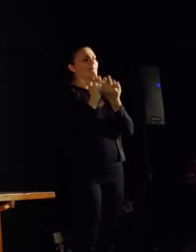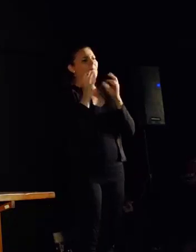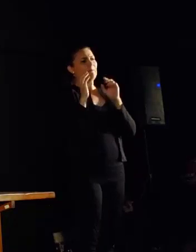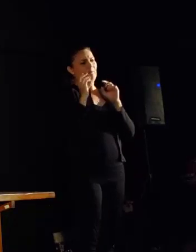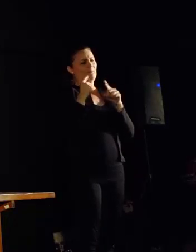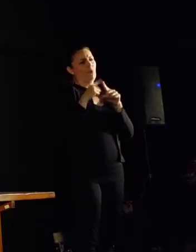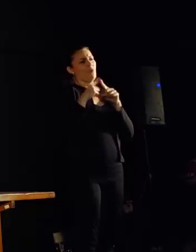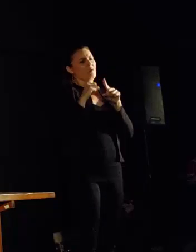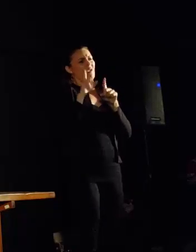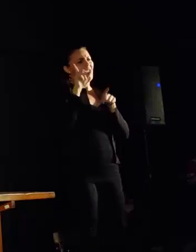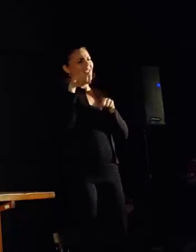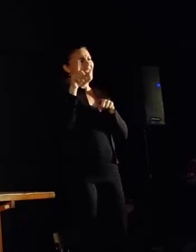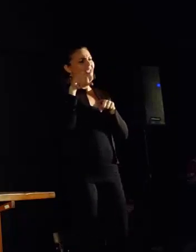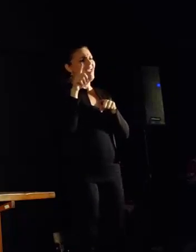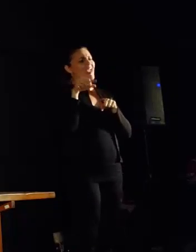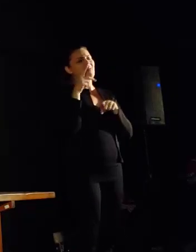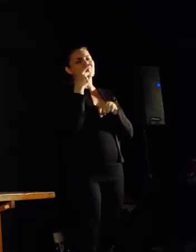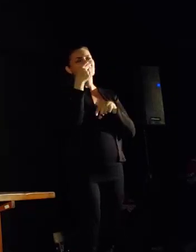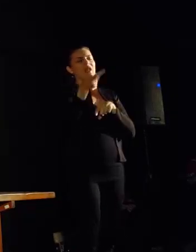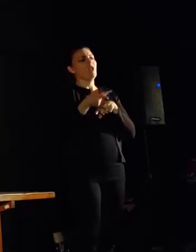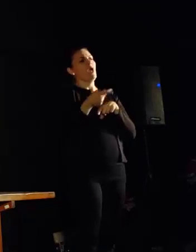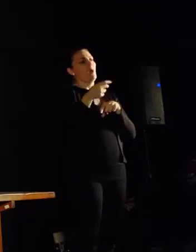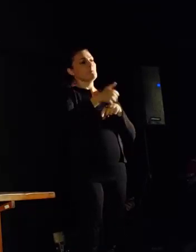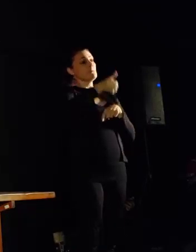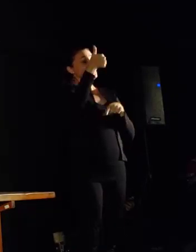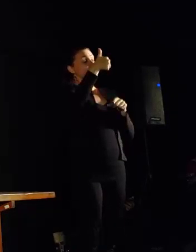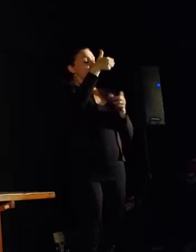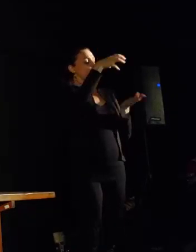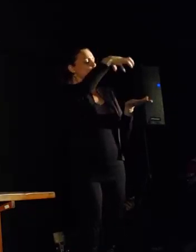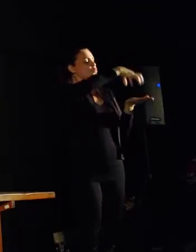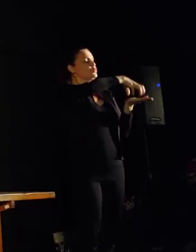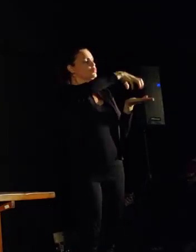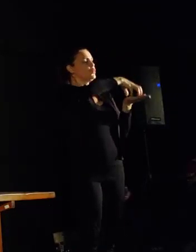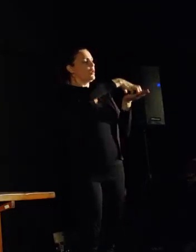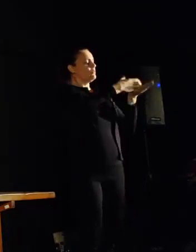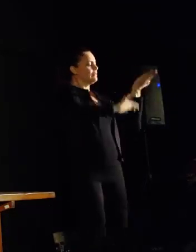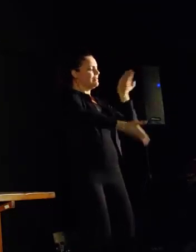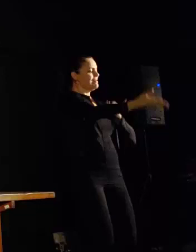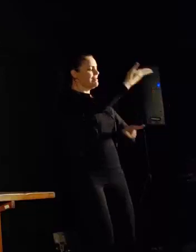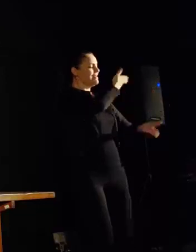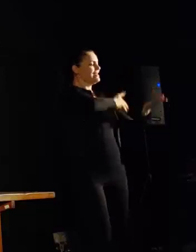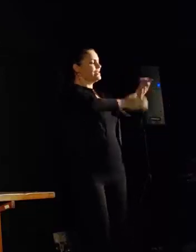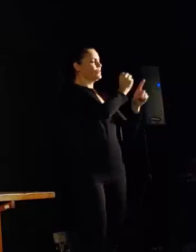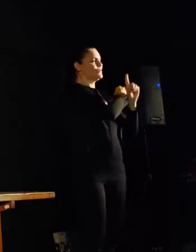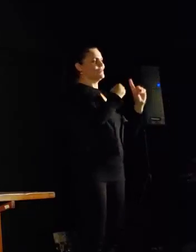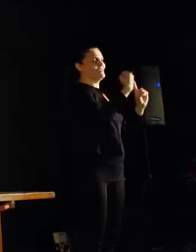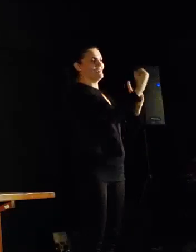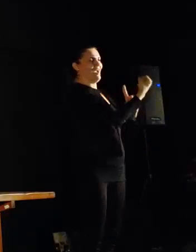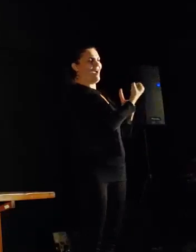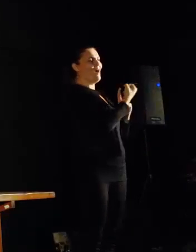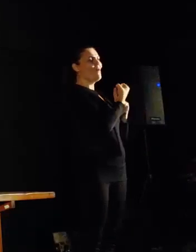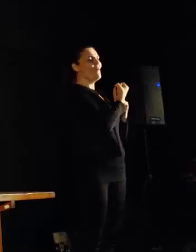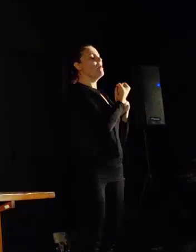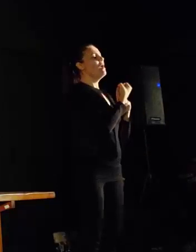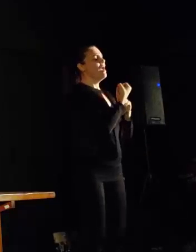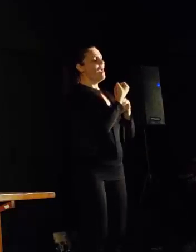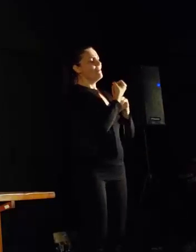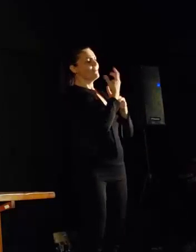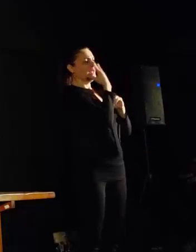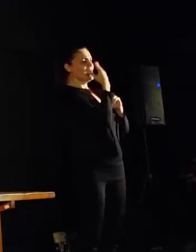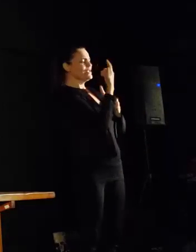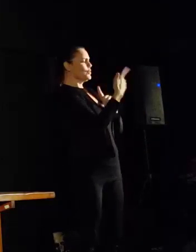Porque trata-se de falar, o primeiro núcleo de interação social, ele é não antagônico, ele é desprovido de